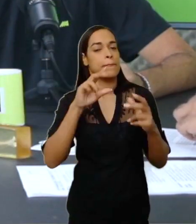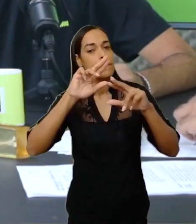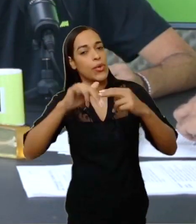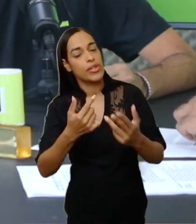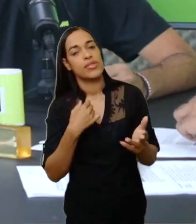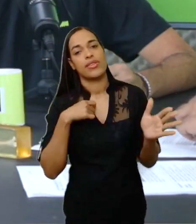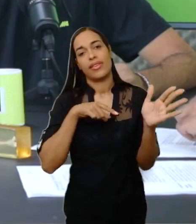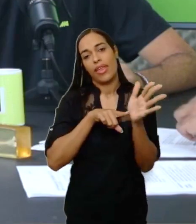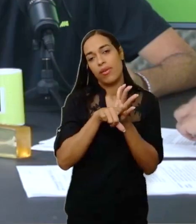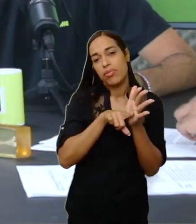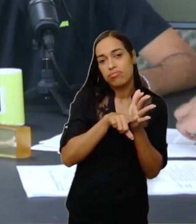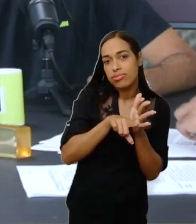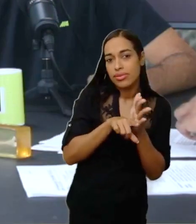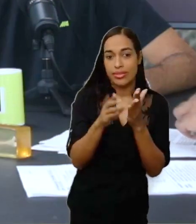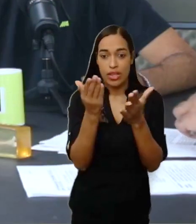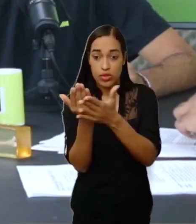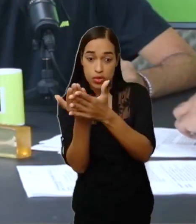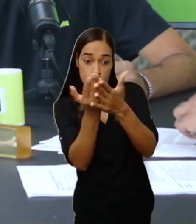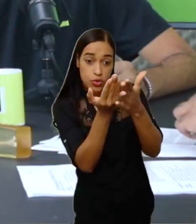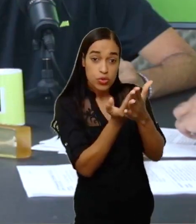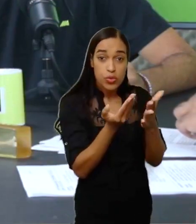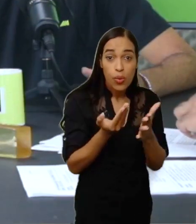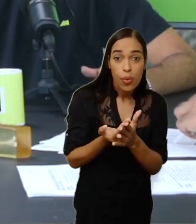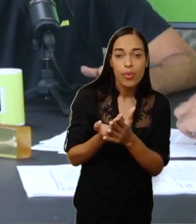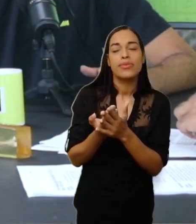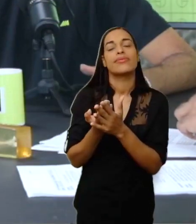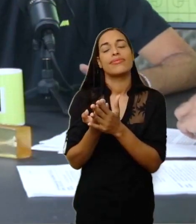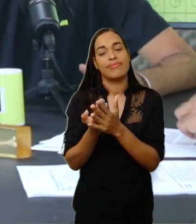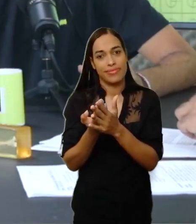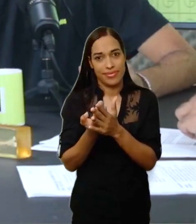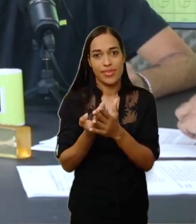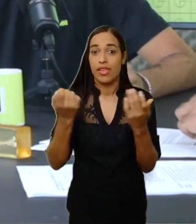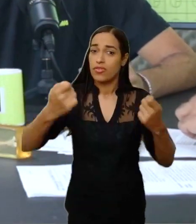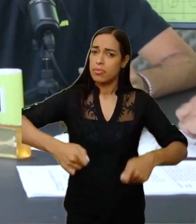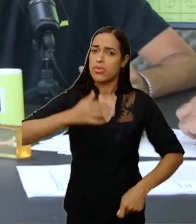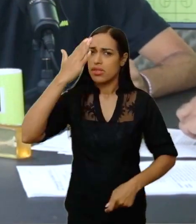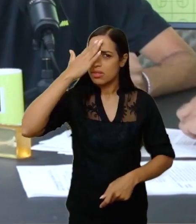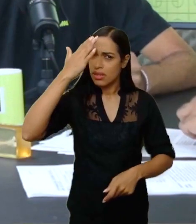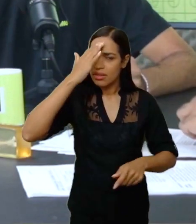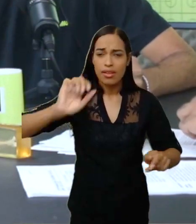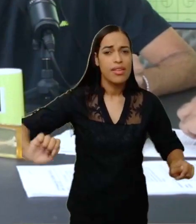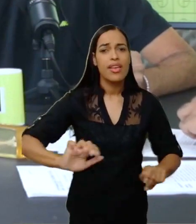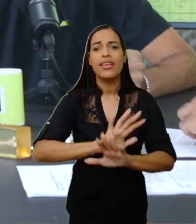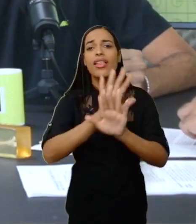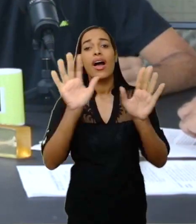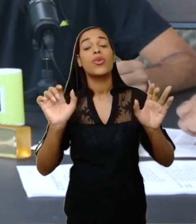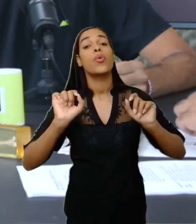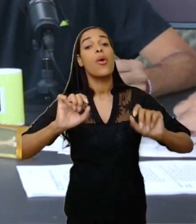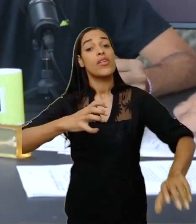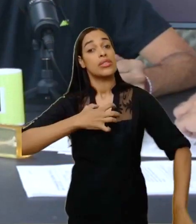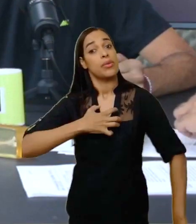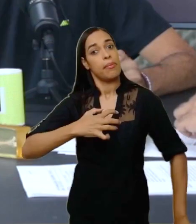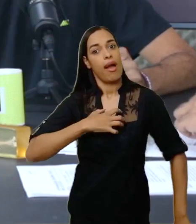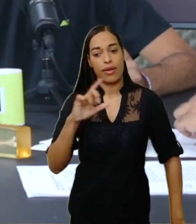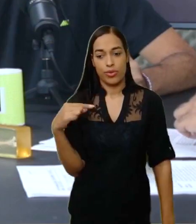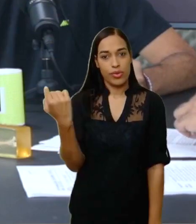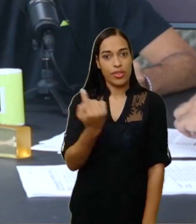antes de construção de alguma coisa, né? A gente precisa entender qual vai ser o impacto da